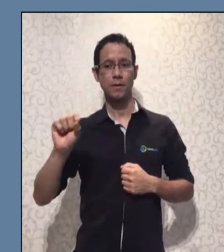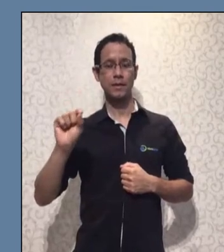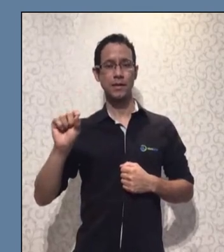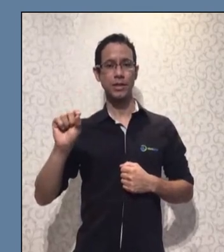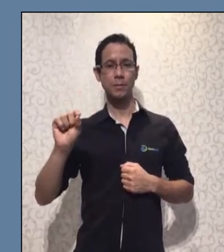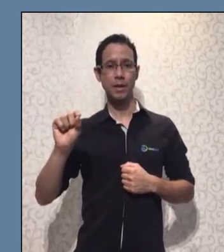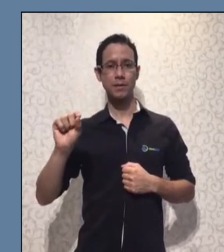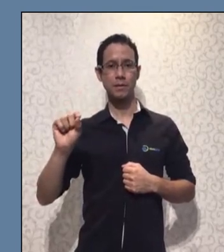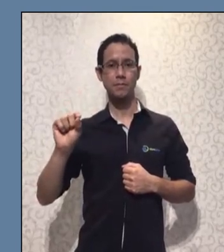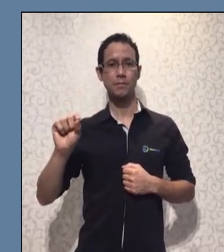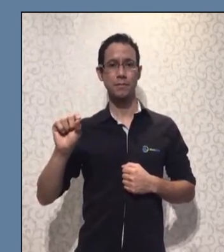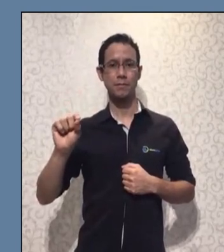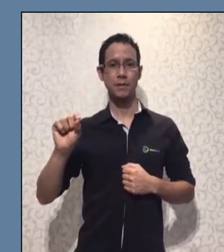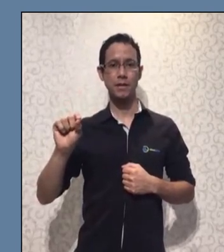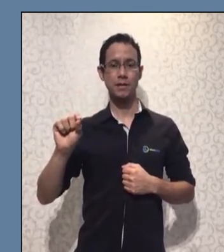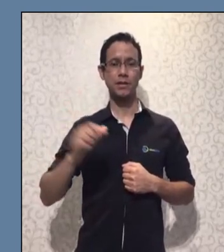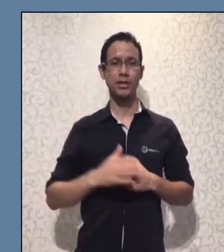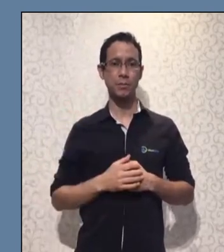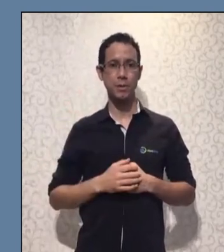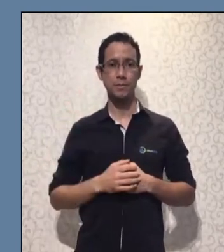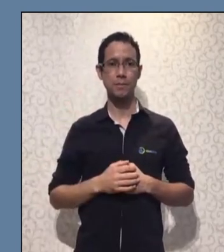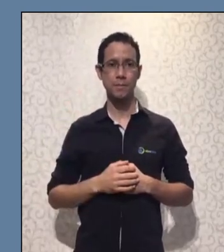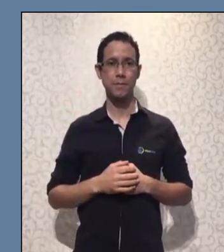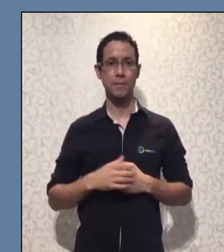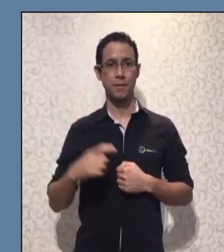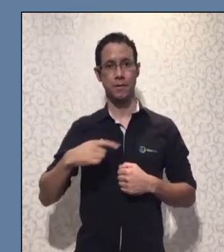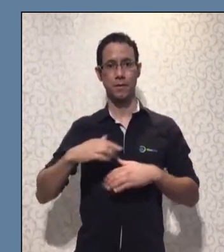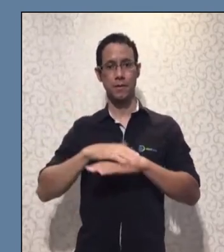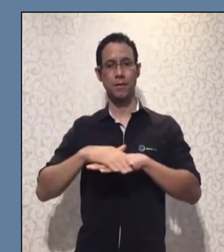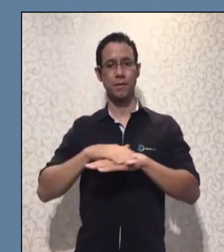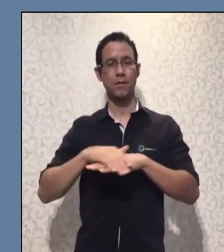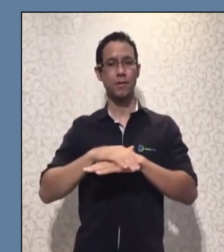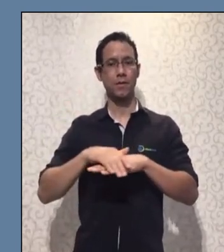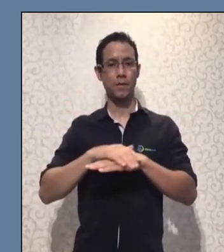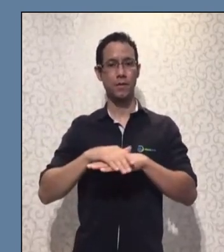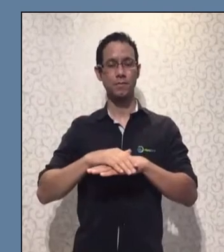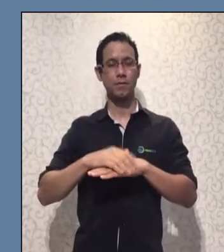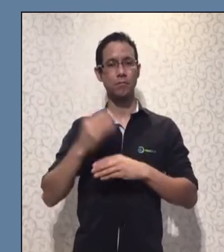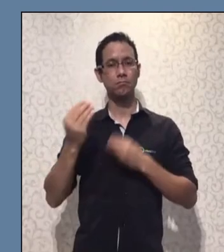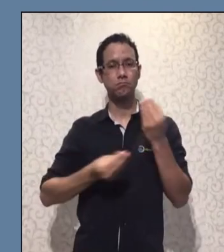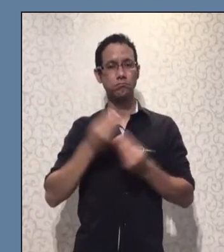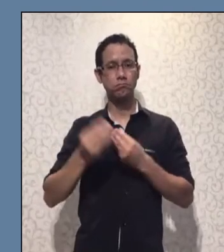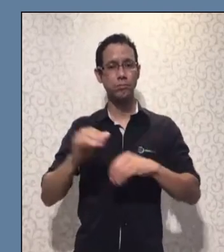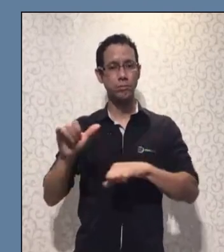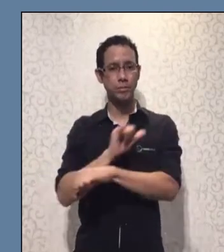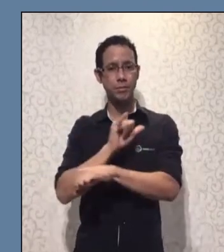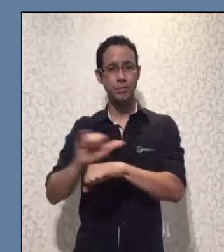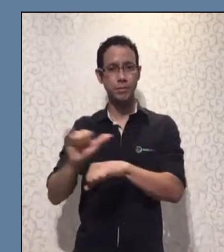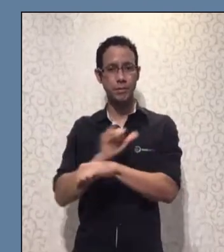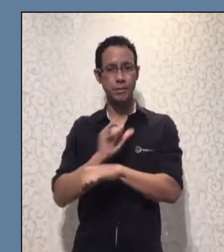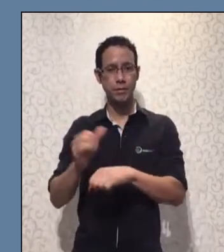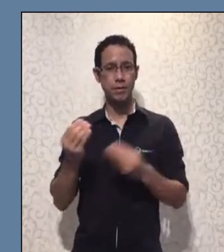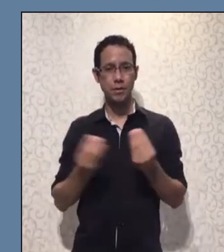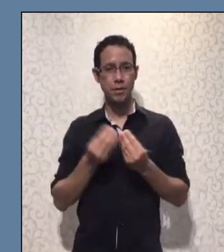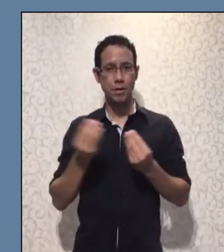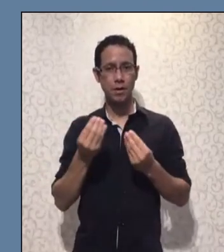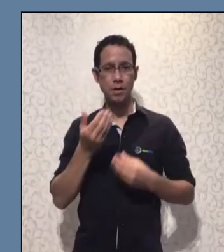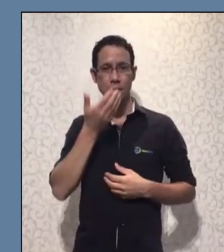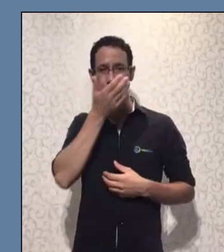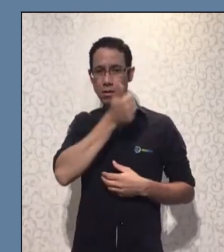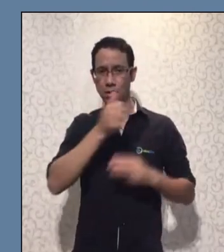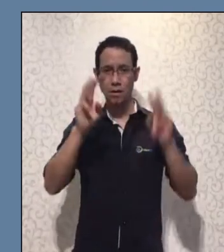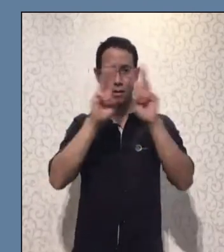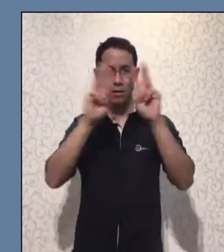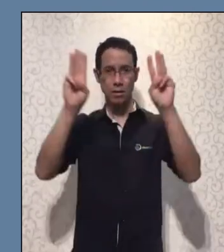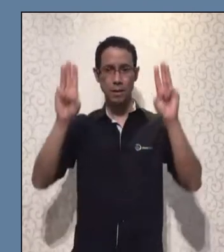da nossa conversa, e essa reflexão sobre o papel estratégico, mas não salvador dos museus. Então, te passo a palavra, Tadeu,